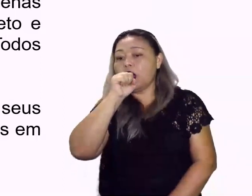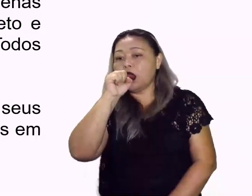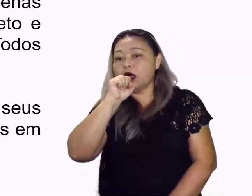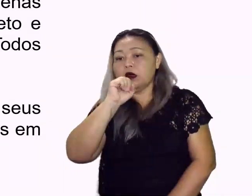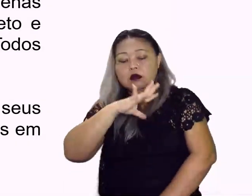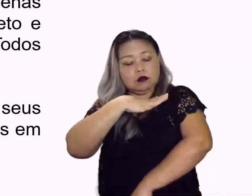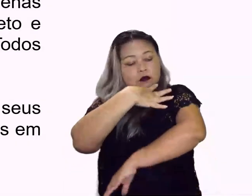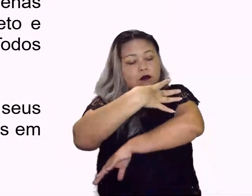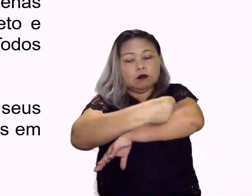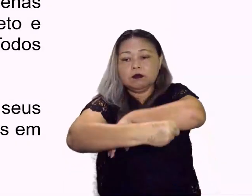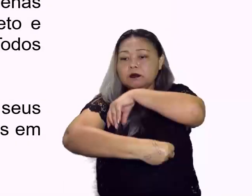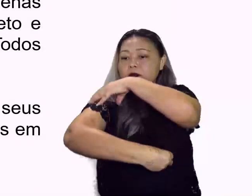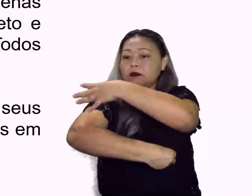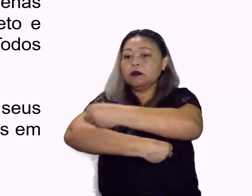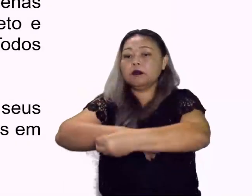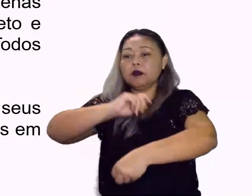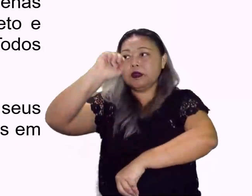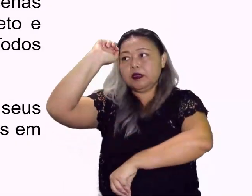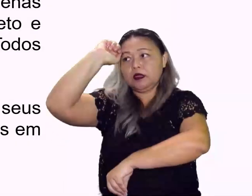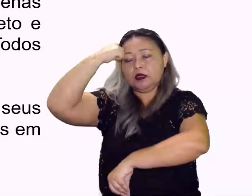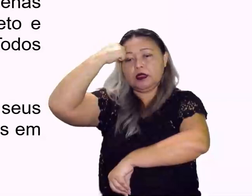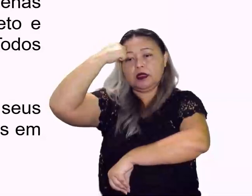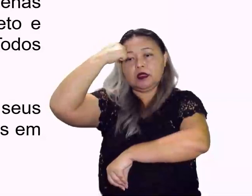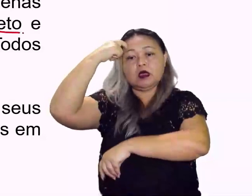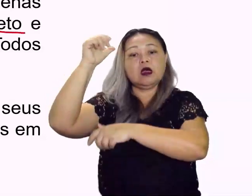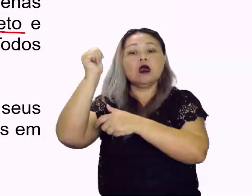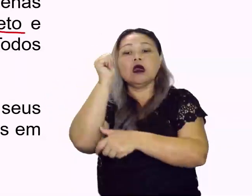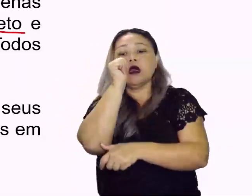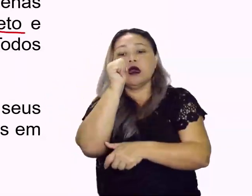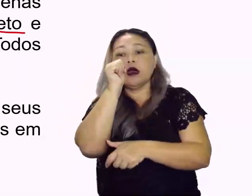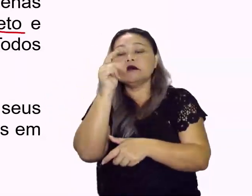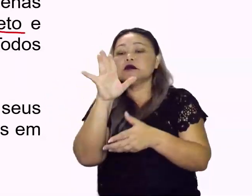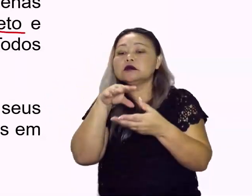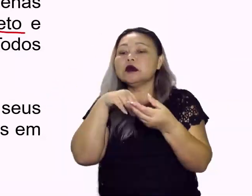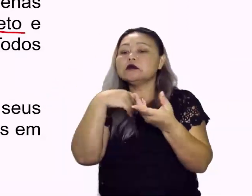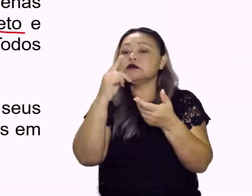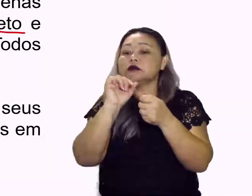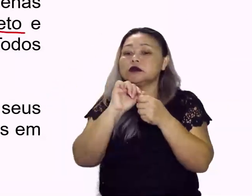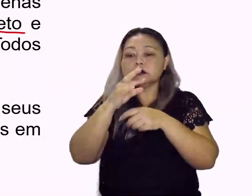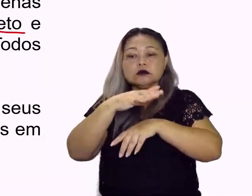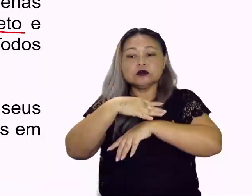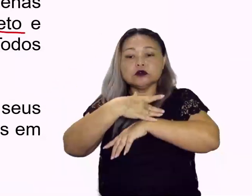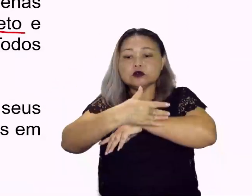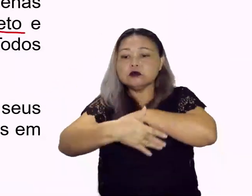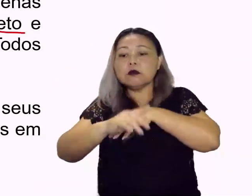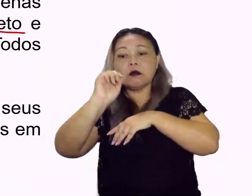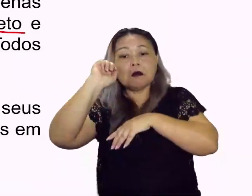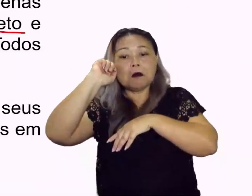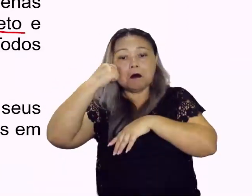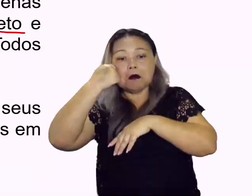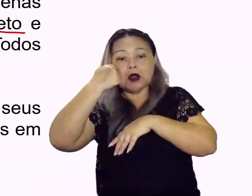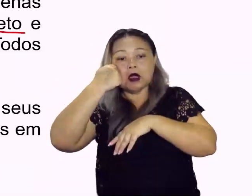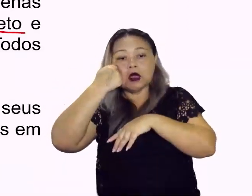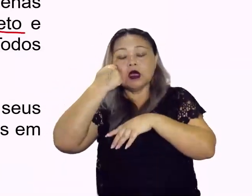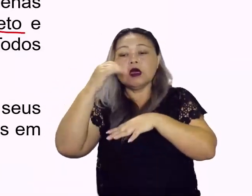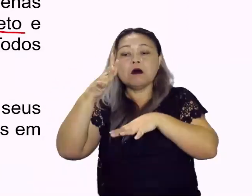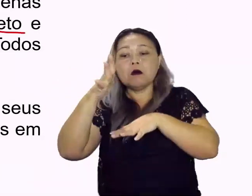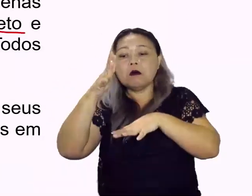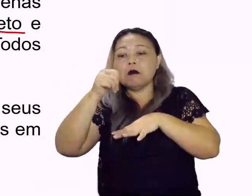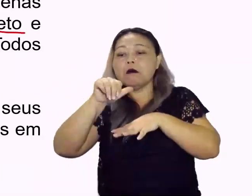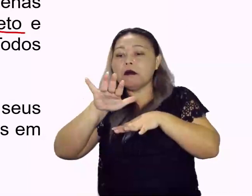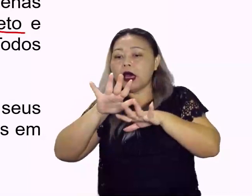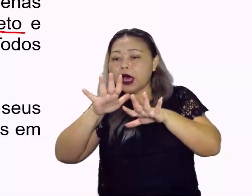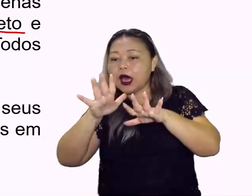penas negras. Já a fêmea tinha um corpo em tons de preto e pardo claro, e a